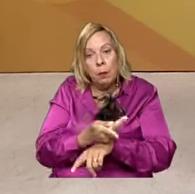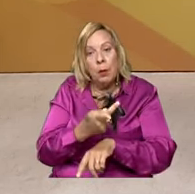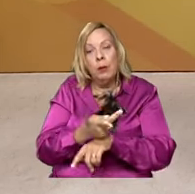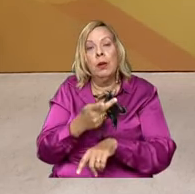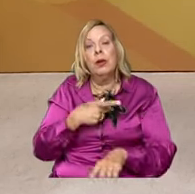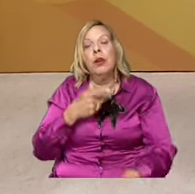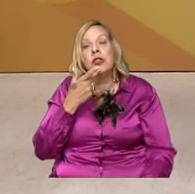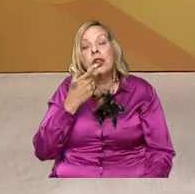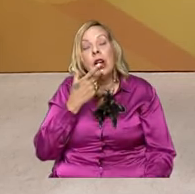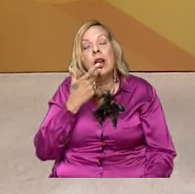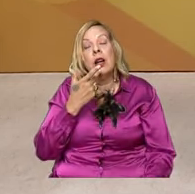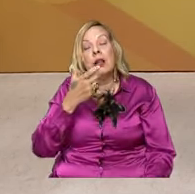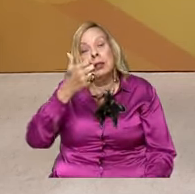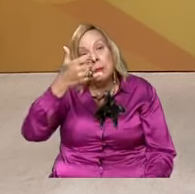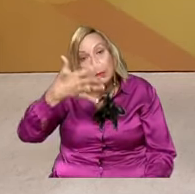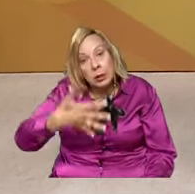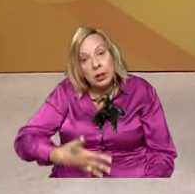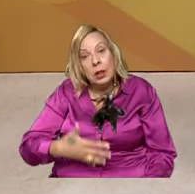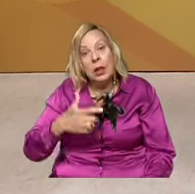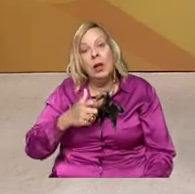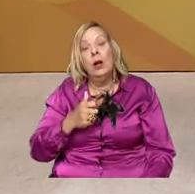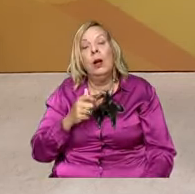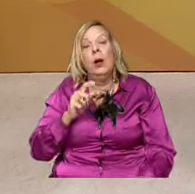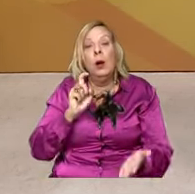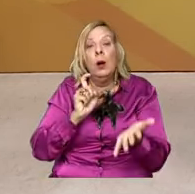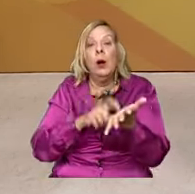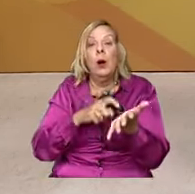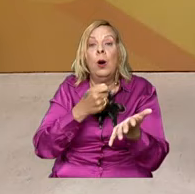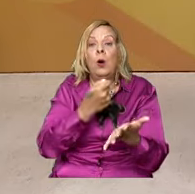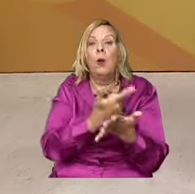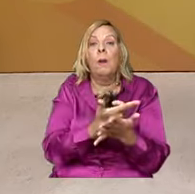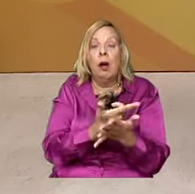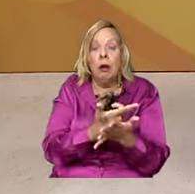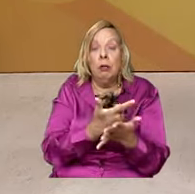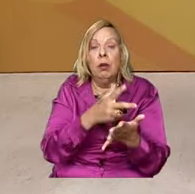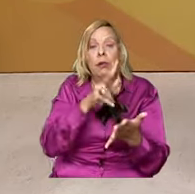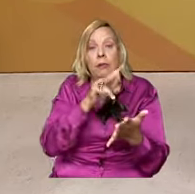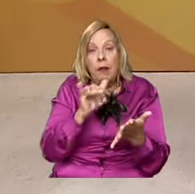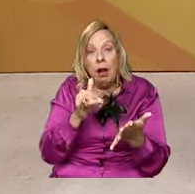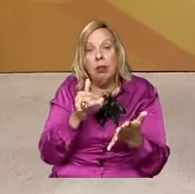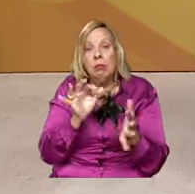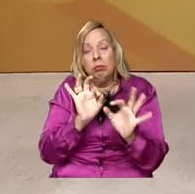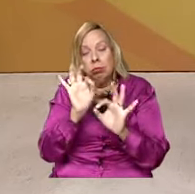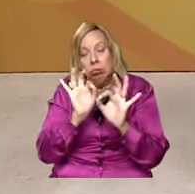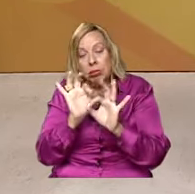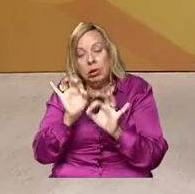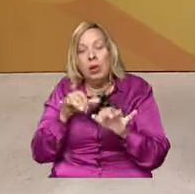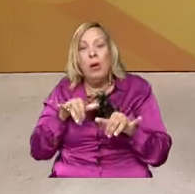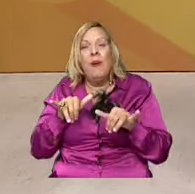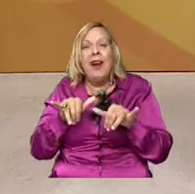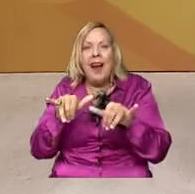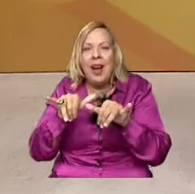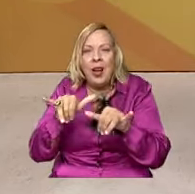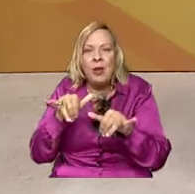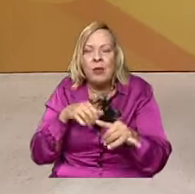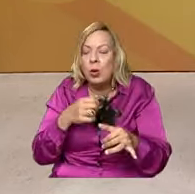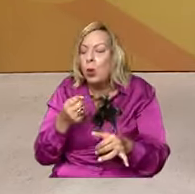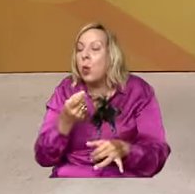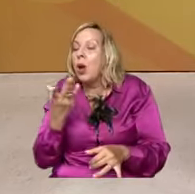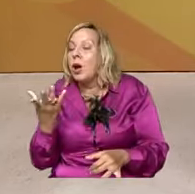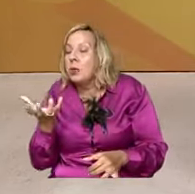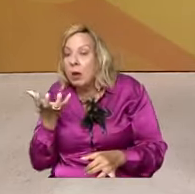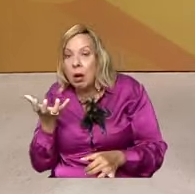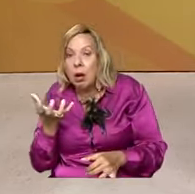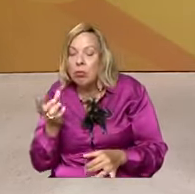tá falando do sorteio, aí já tem aqui comprar, você clica e aí vai, põe no carrinho, você pode adquirir quantos títulos você